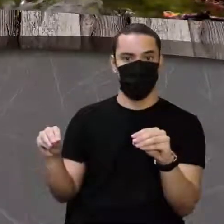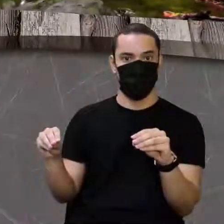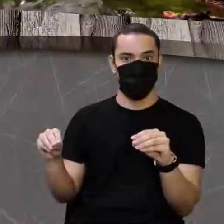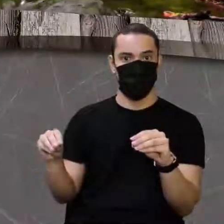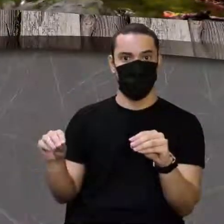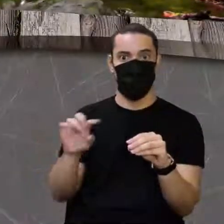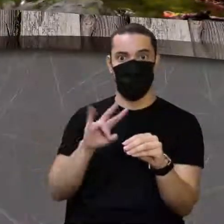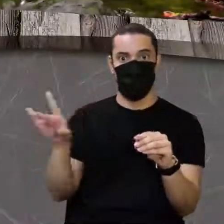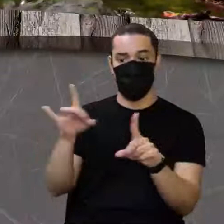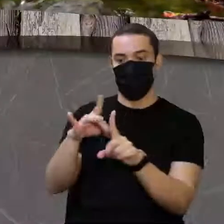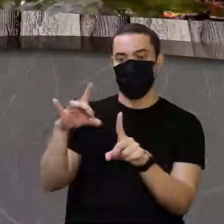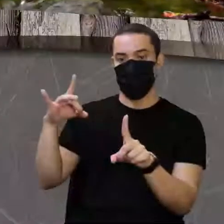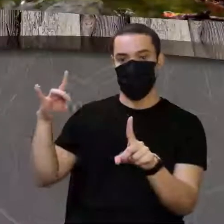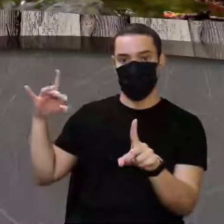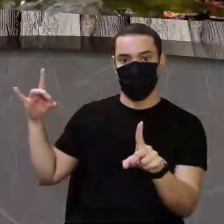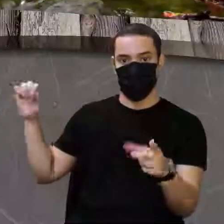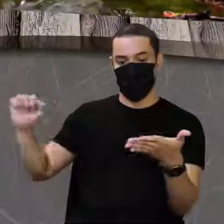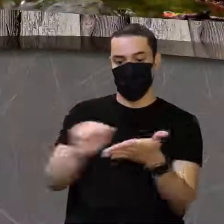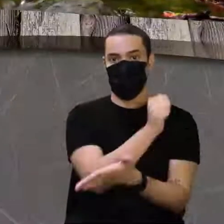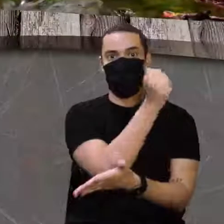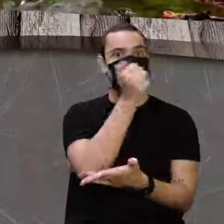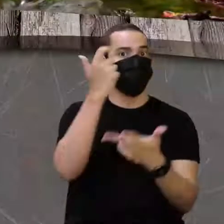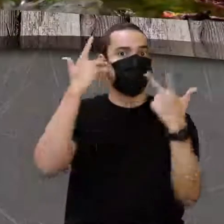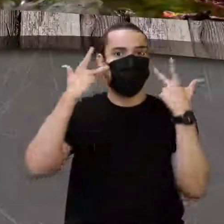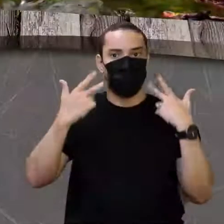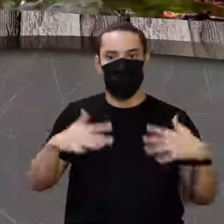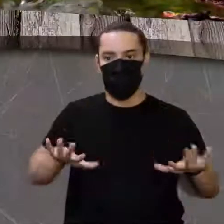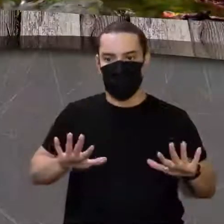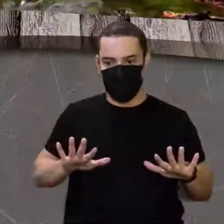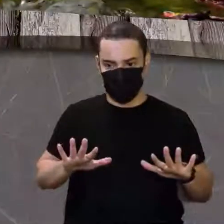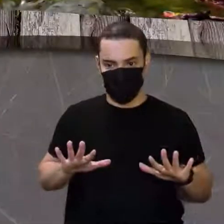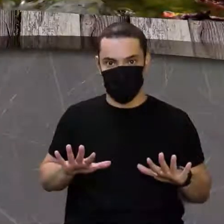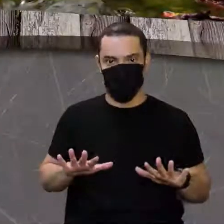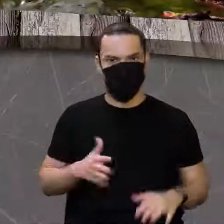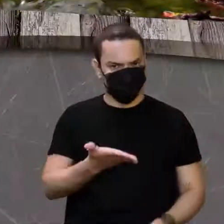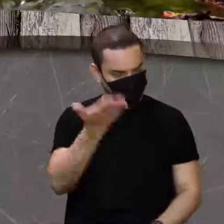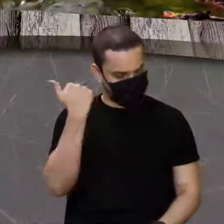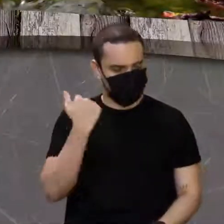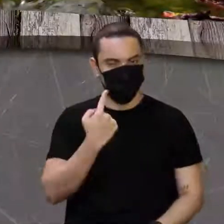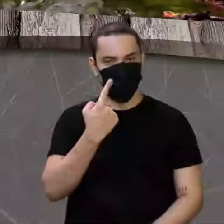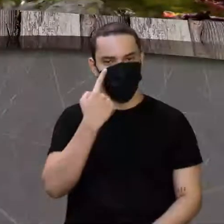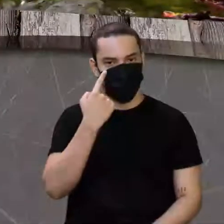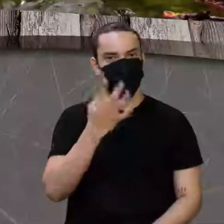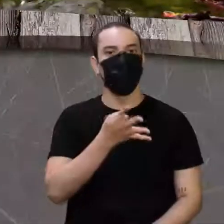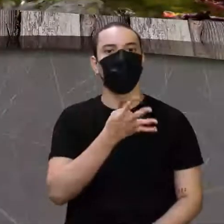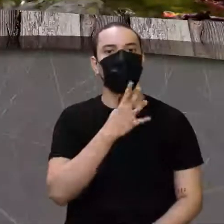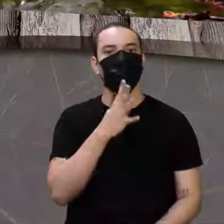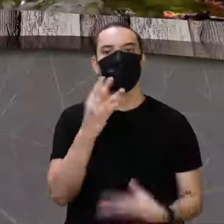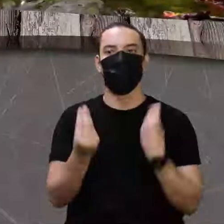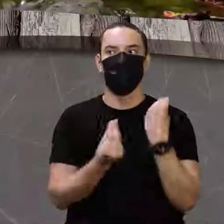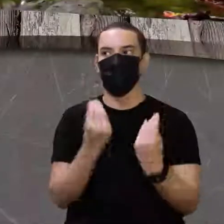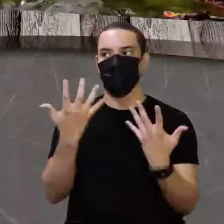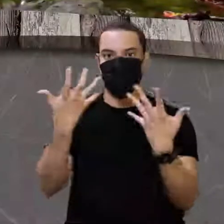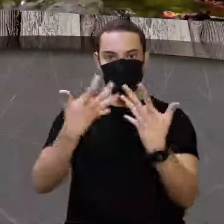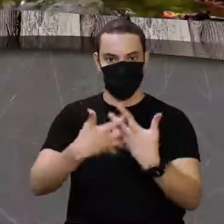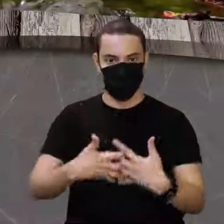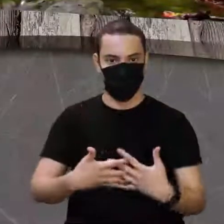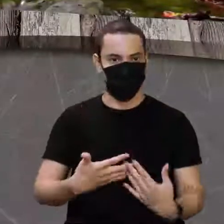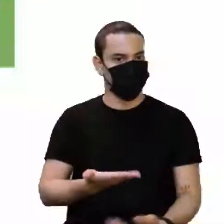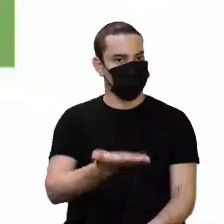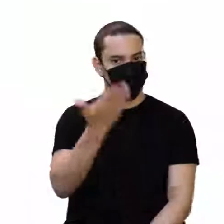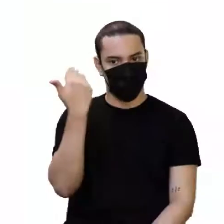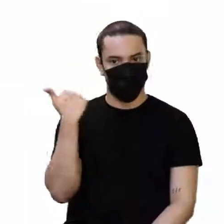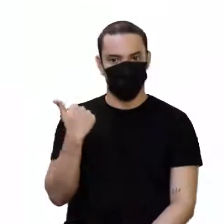ser excluída naturalmente. Tá? Então, vamos conhecer quais são esses mecanismos na aula de hoje? Vamos